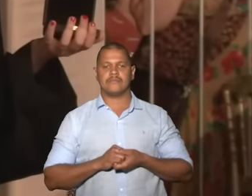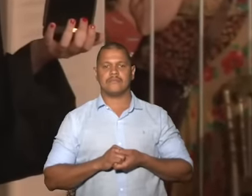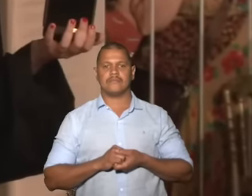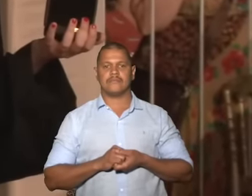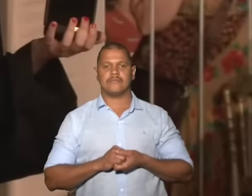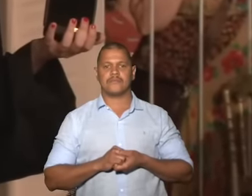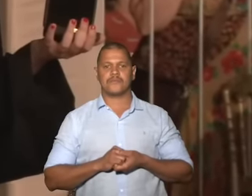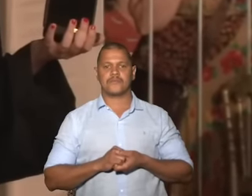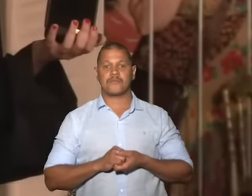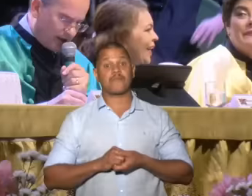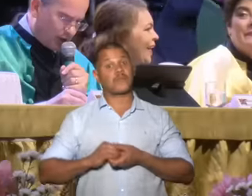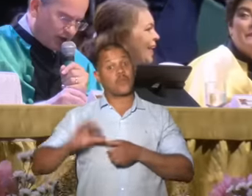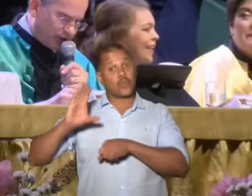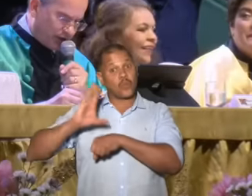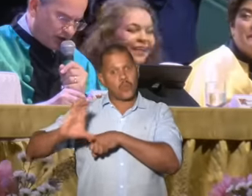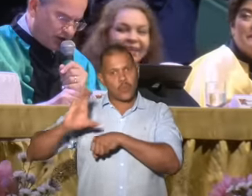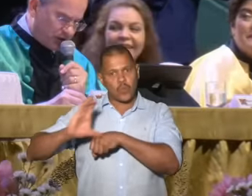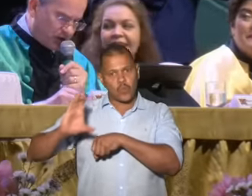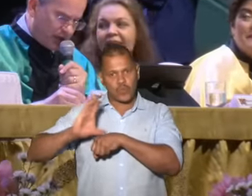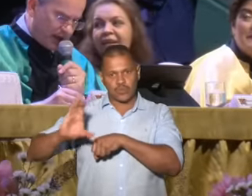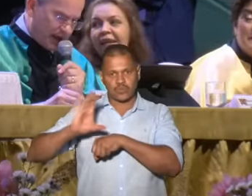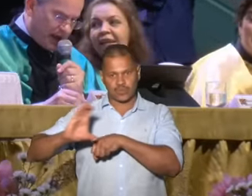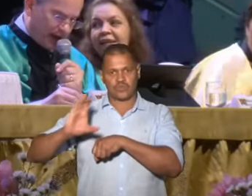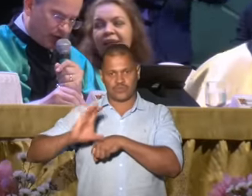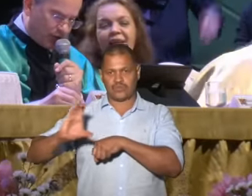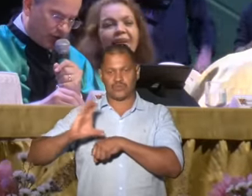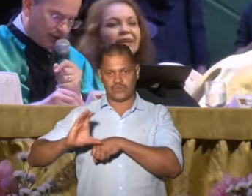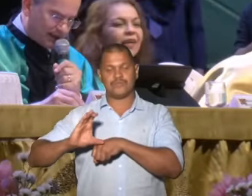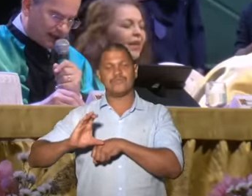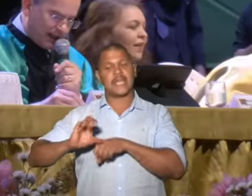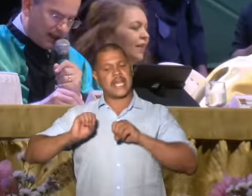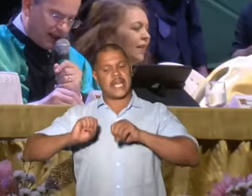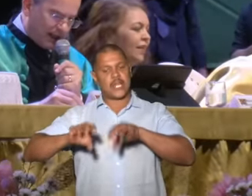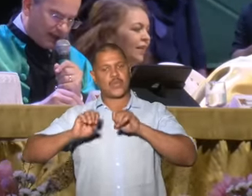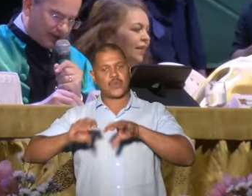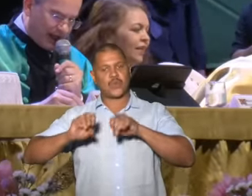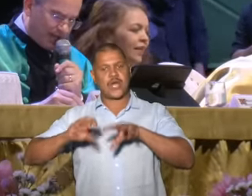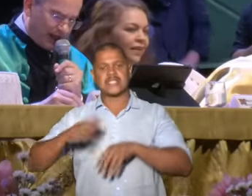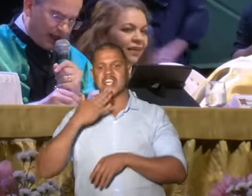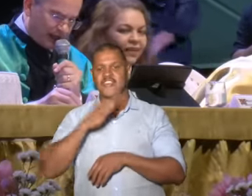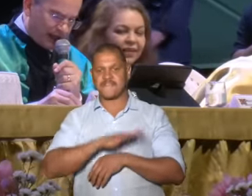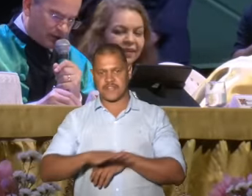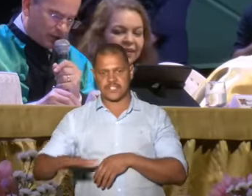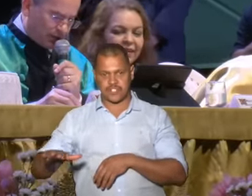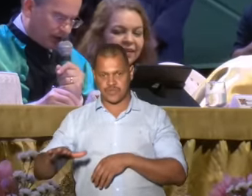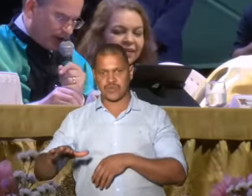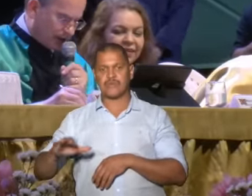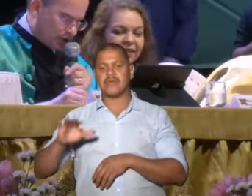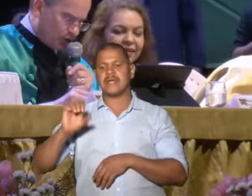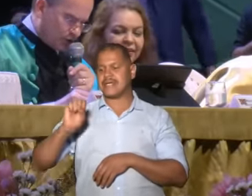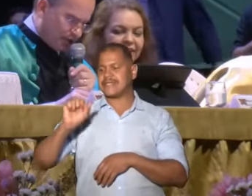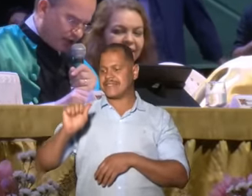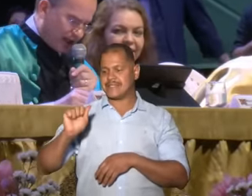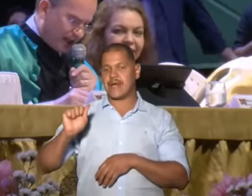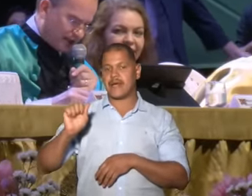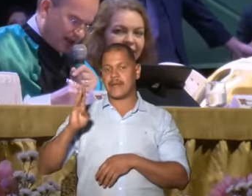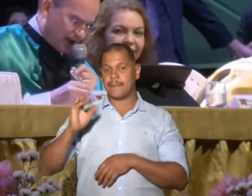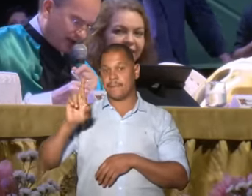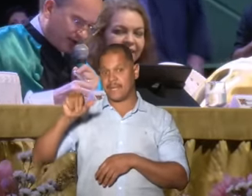do curso de Educação Infantil, a formanda Sabrina dos Santos